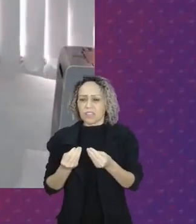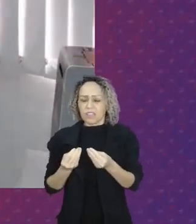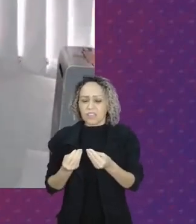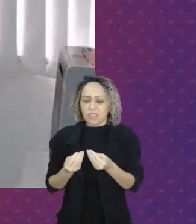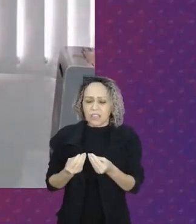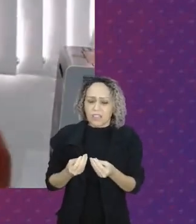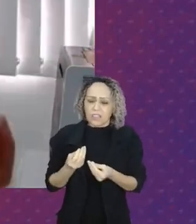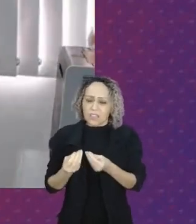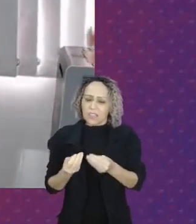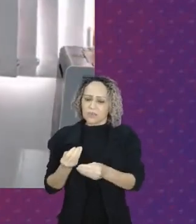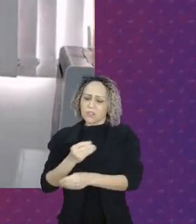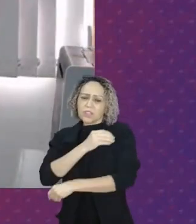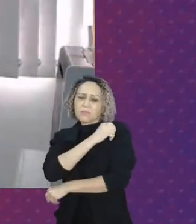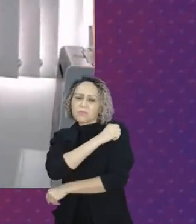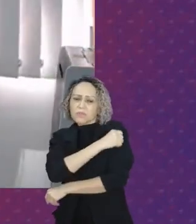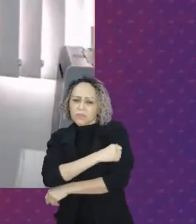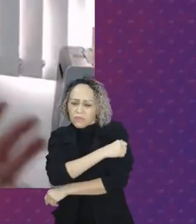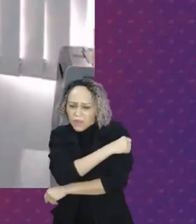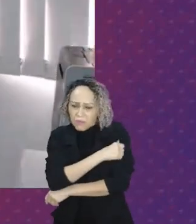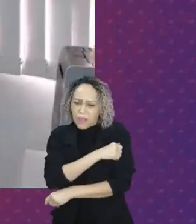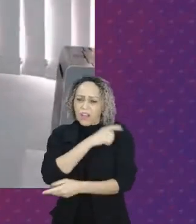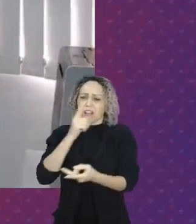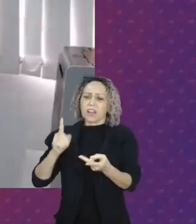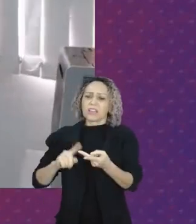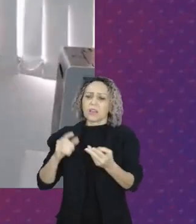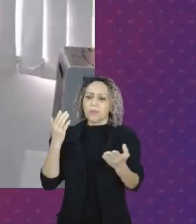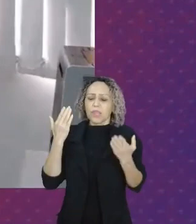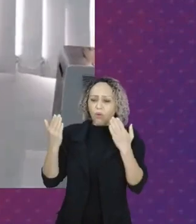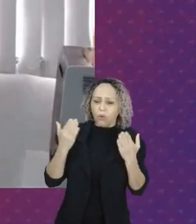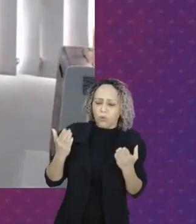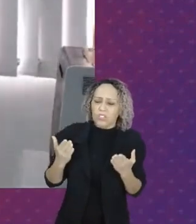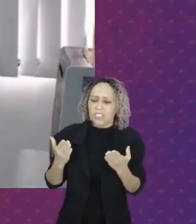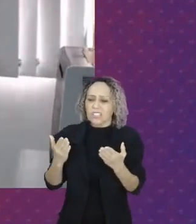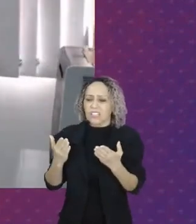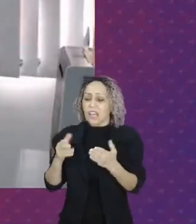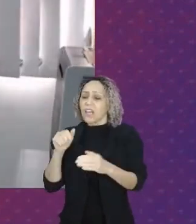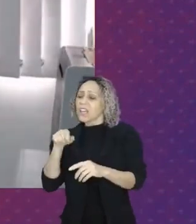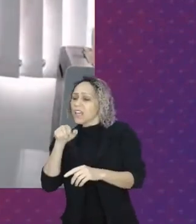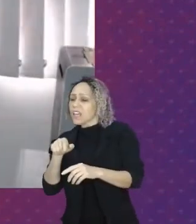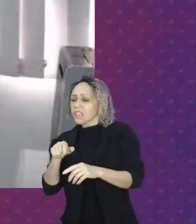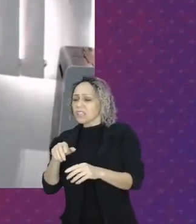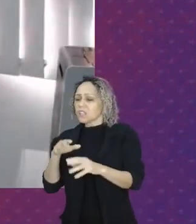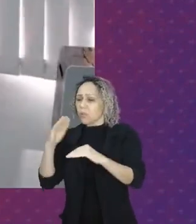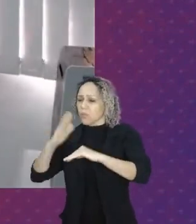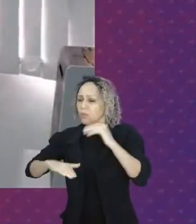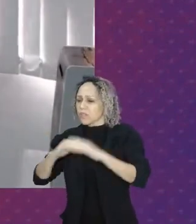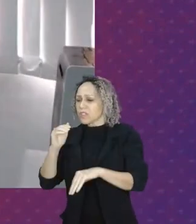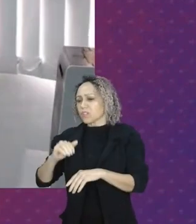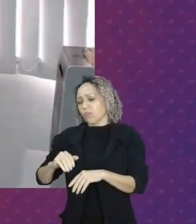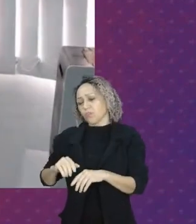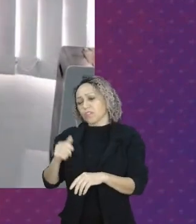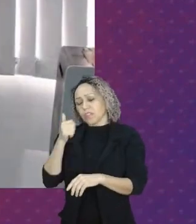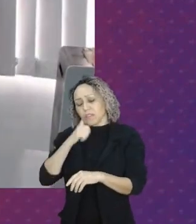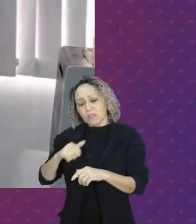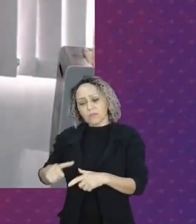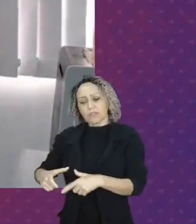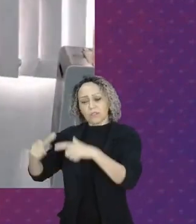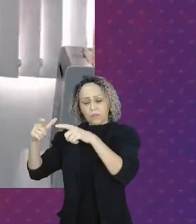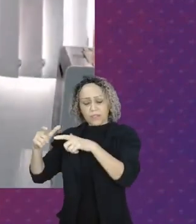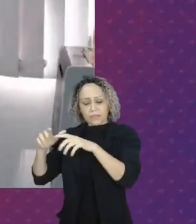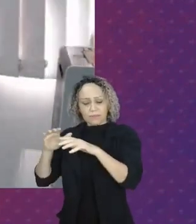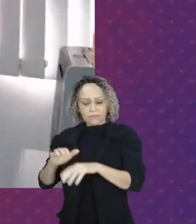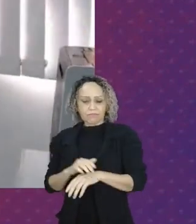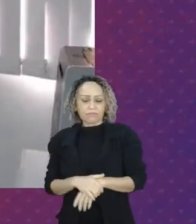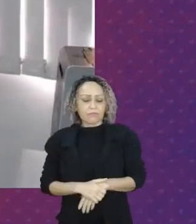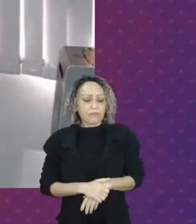na sequência vem a enfermagem, vem a psicologia. Então, quando nós vimos a entrada do homem, né,